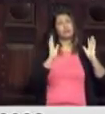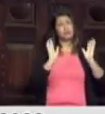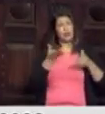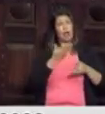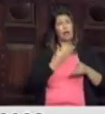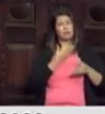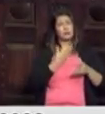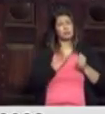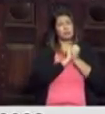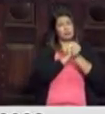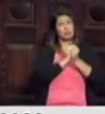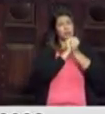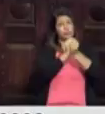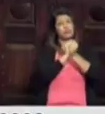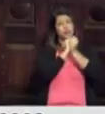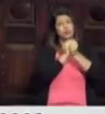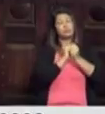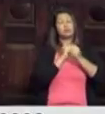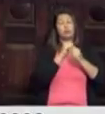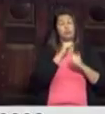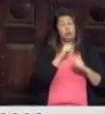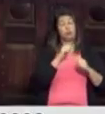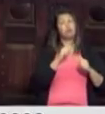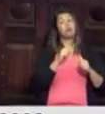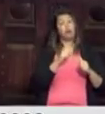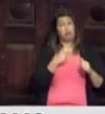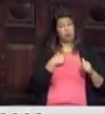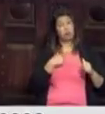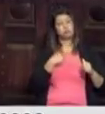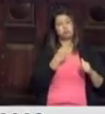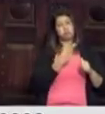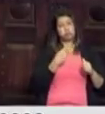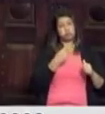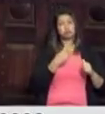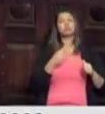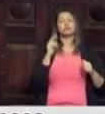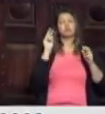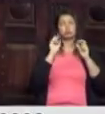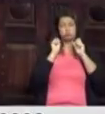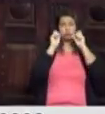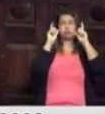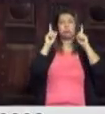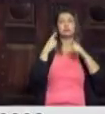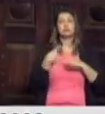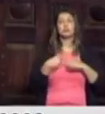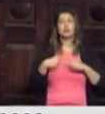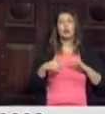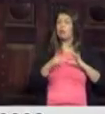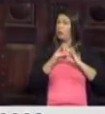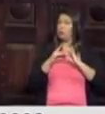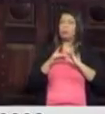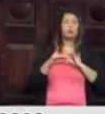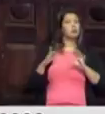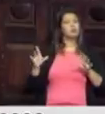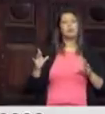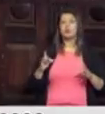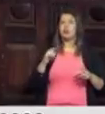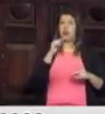6 anos, que nós vamos estar vigilantes, pois não poderemos permitir que sejam